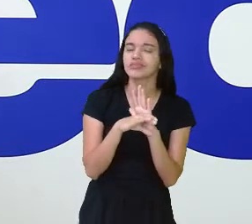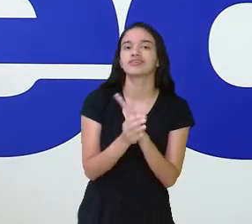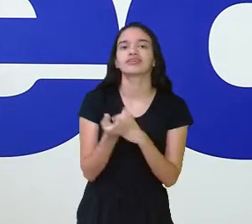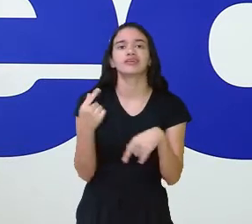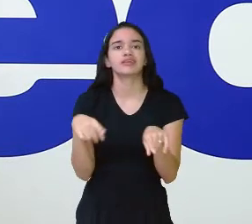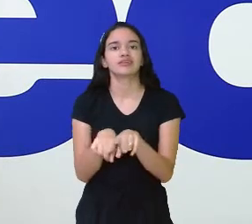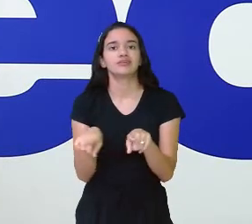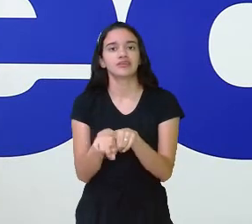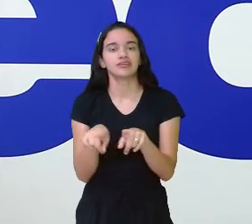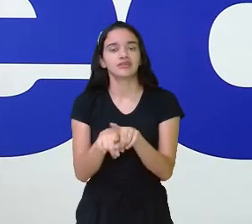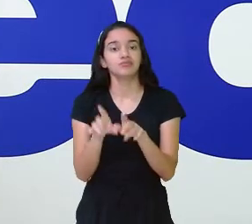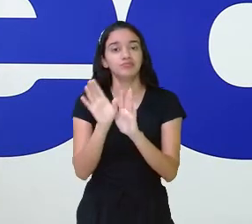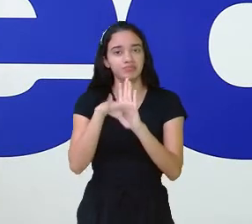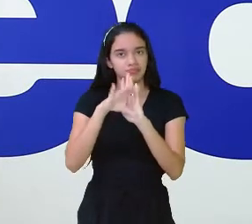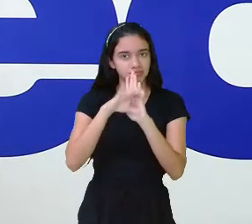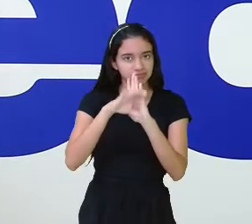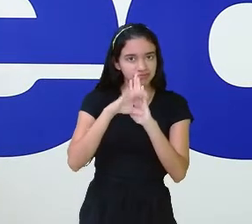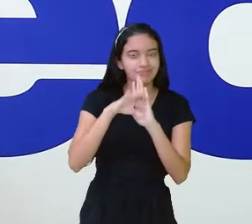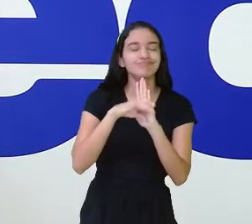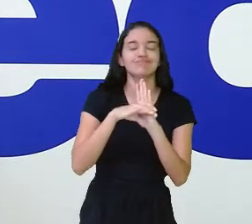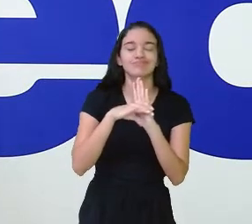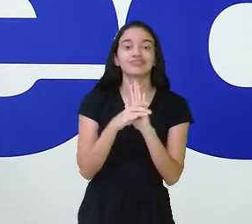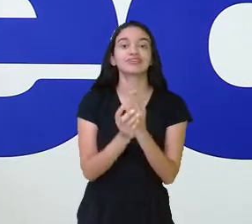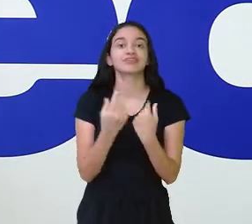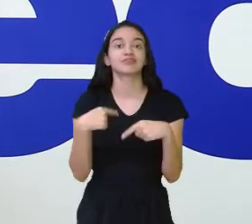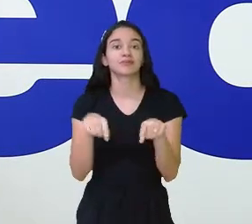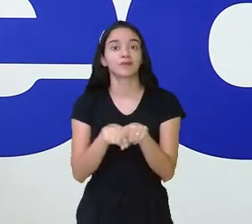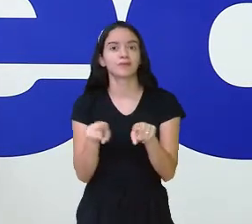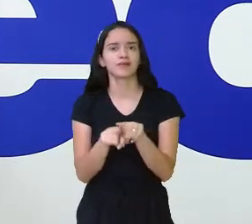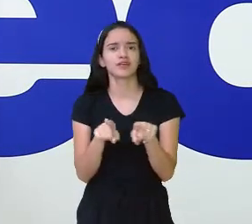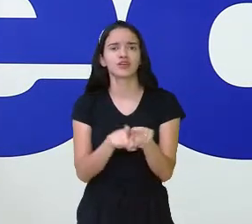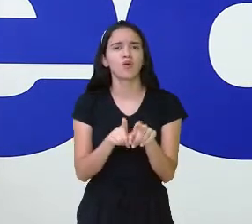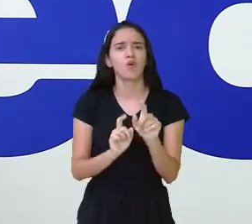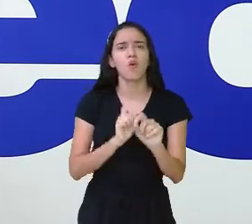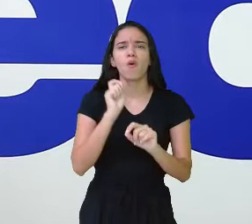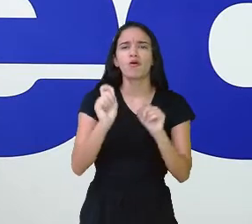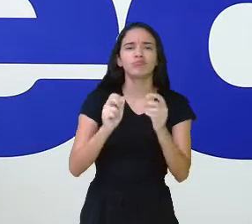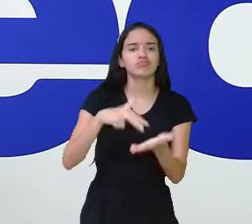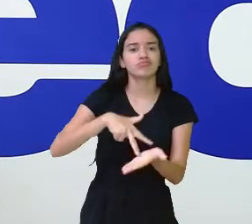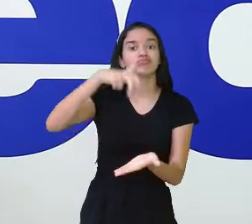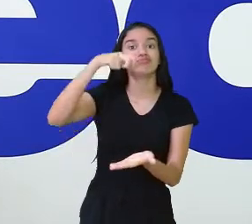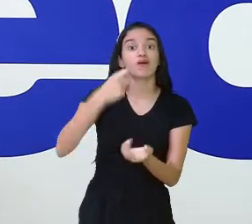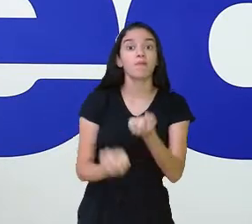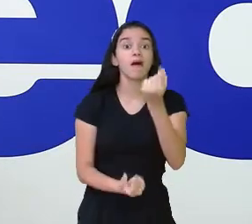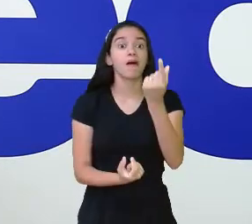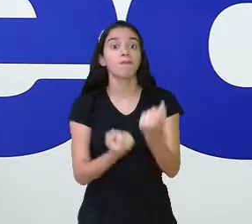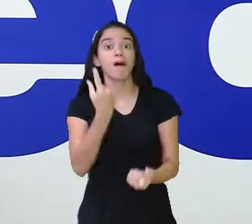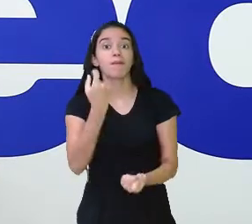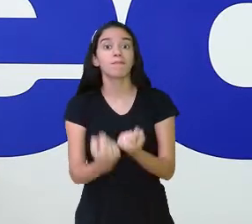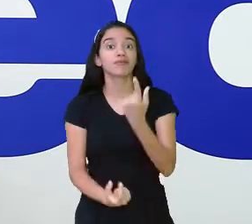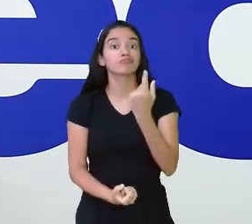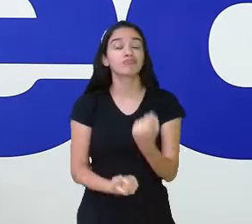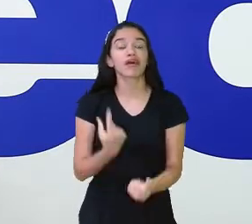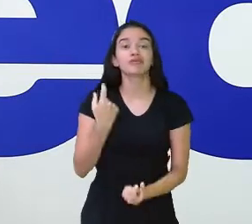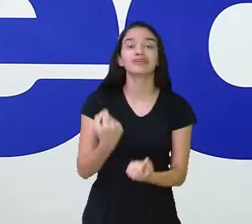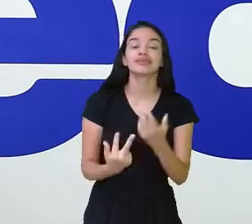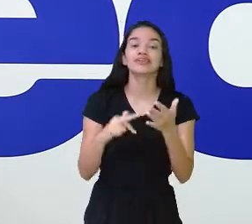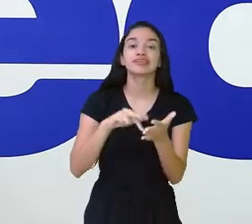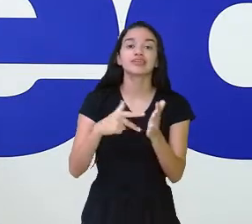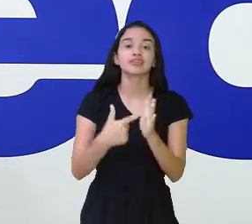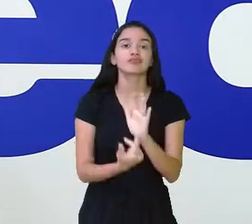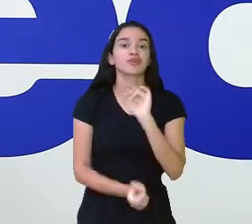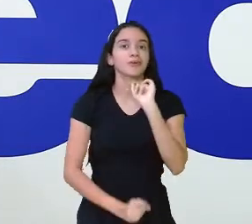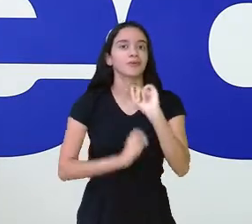contemporaneidade, ela trabalha muito com o conceito. O conceito. O salto. O que é que salta, né? A pipoca, né? que quer dizer o